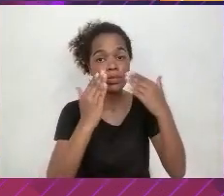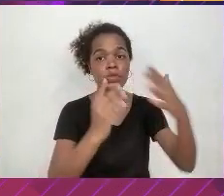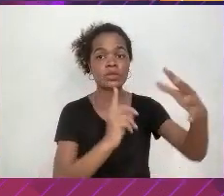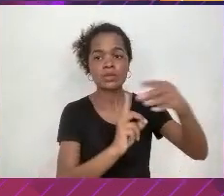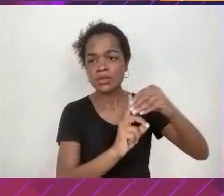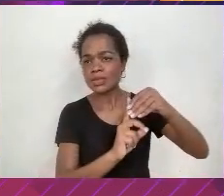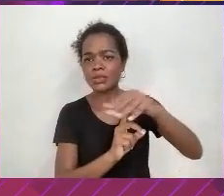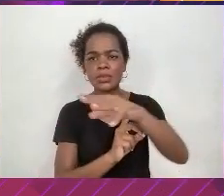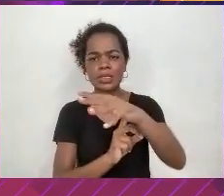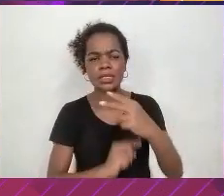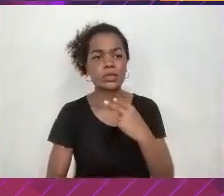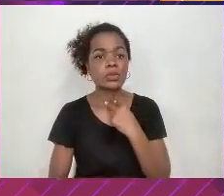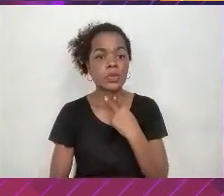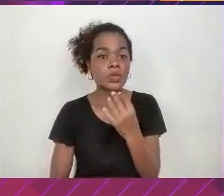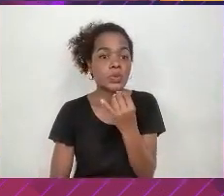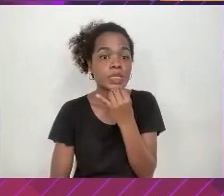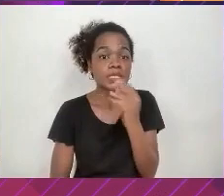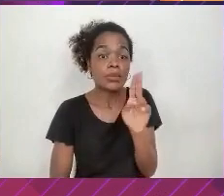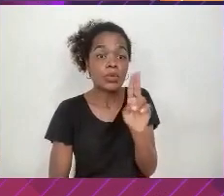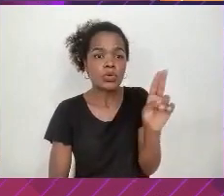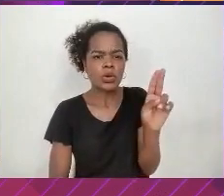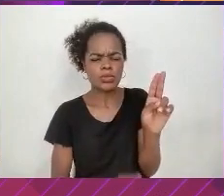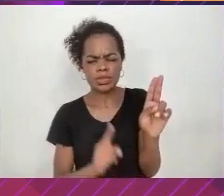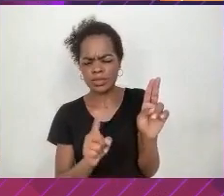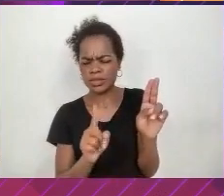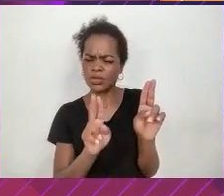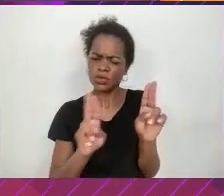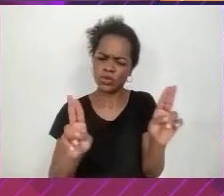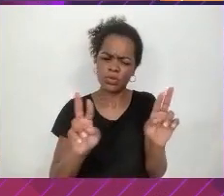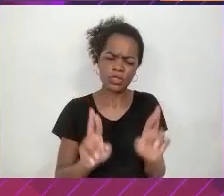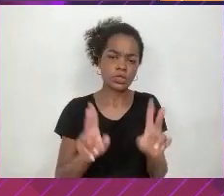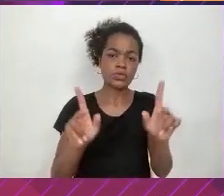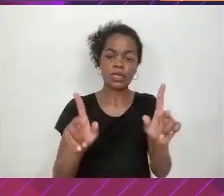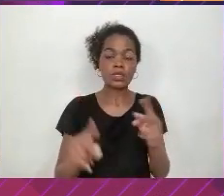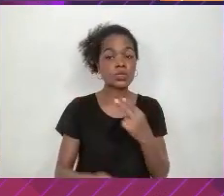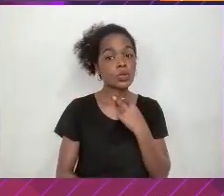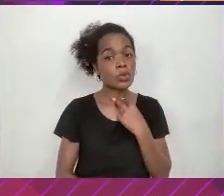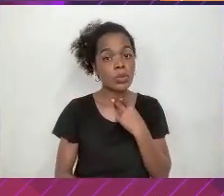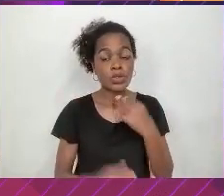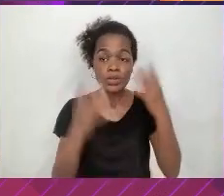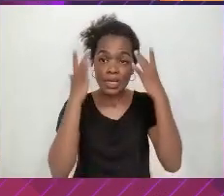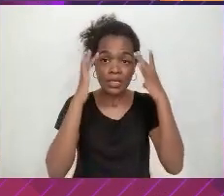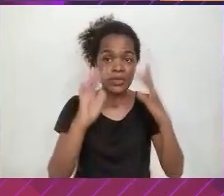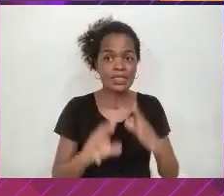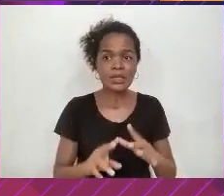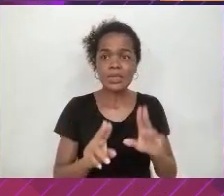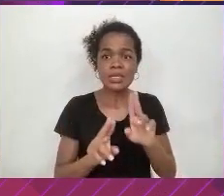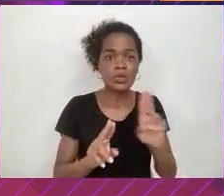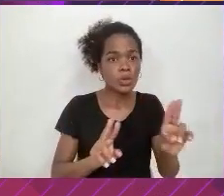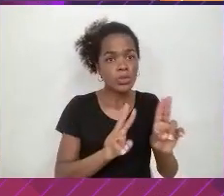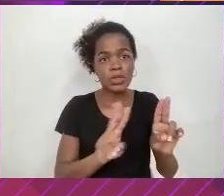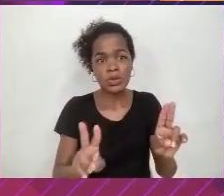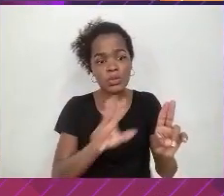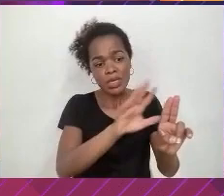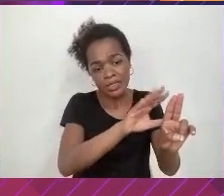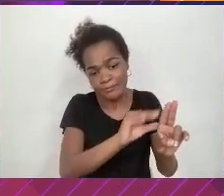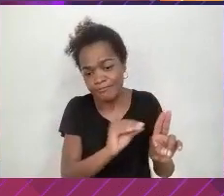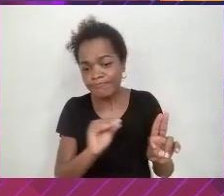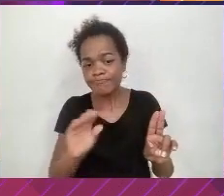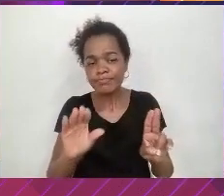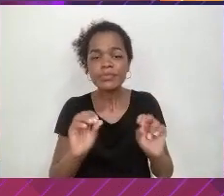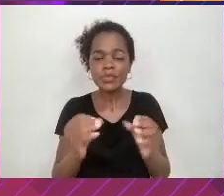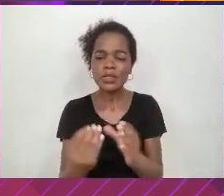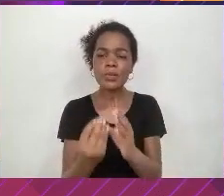ter um nome diferente, porque a API não vai saber de onde ela vai pegar e ela vai acabar, consequentemente, trazendo um erro aí para a